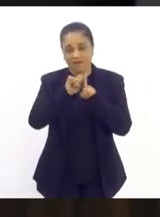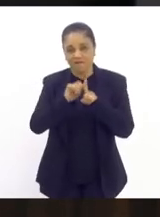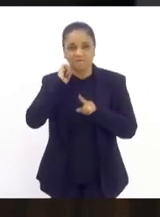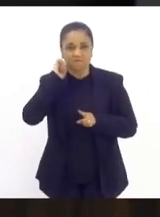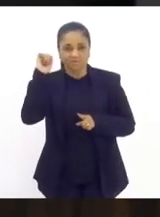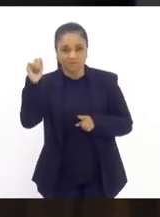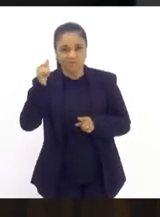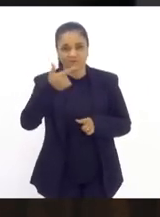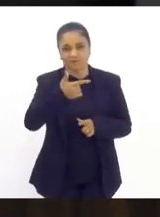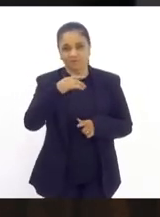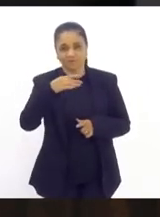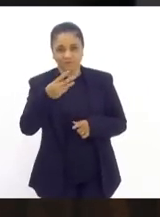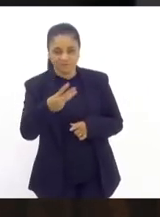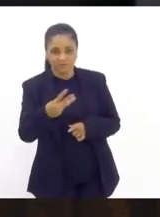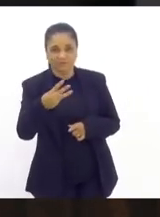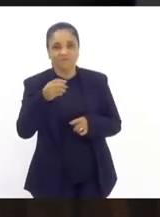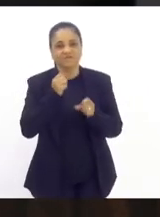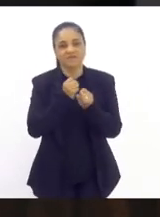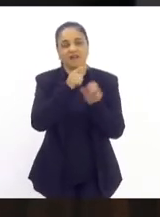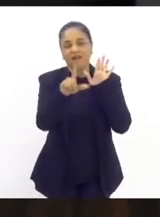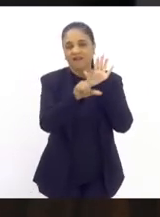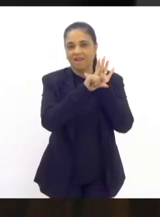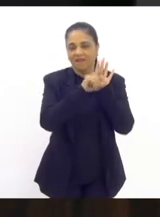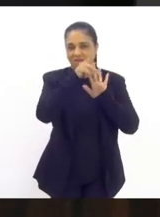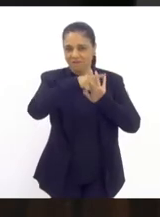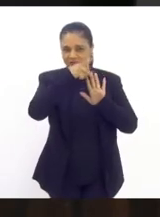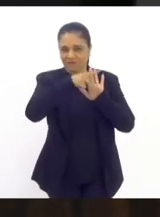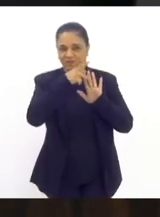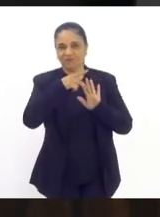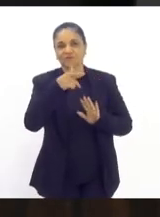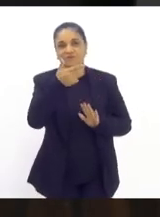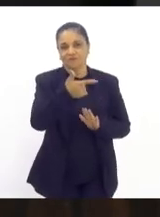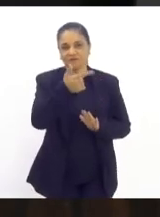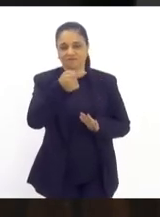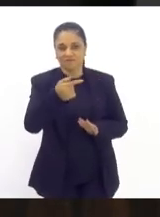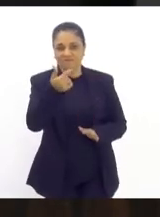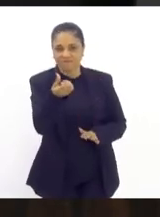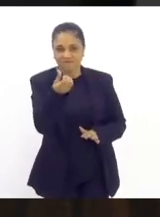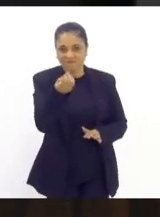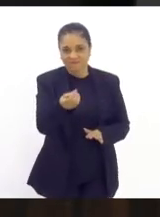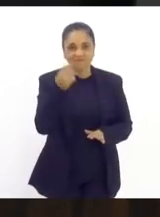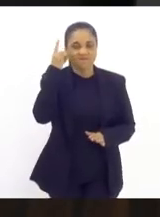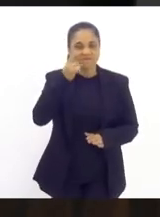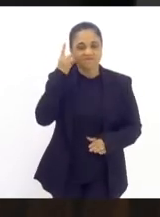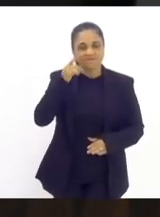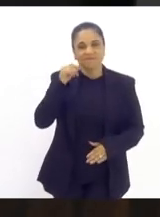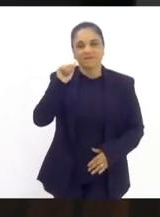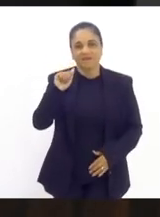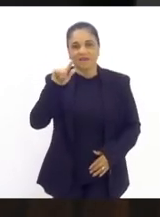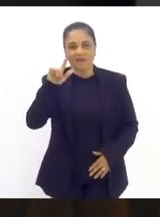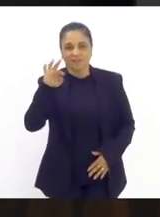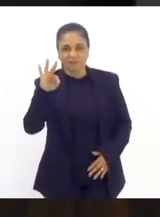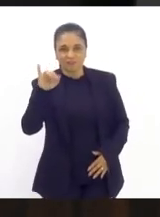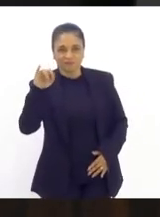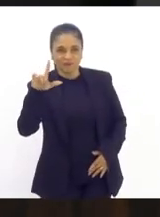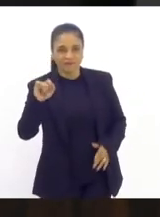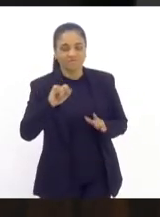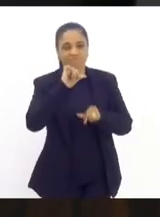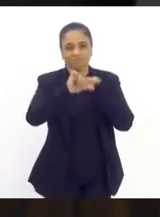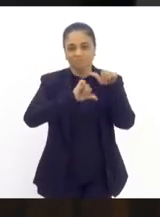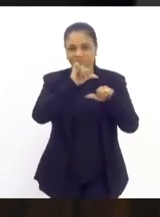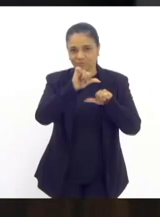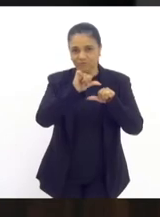final projeto de lei número 2760 de 2017 autoria do deputado Átila Nunes que altera a lei